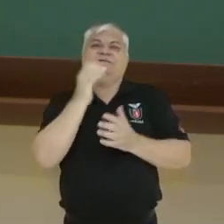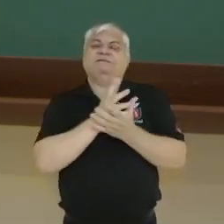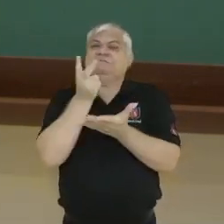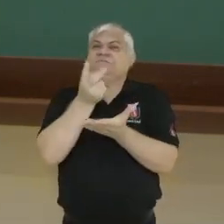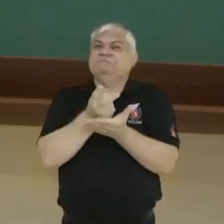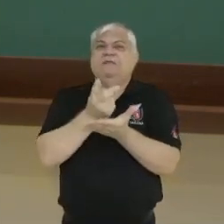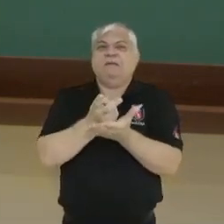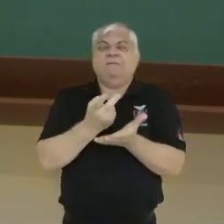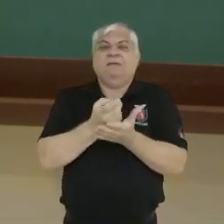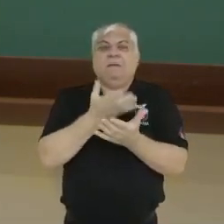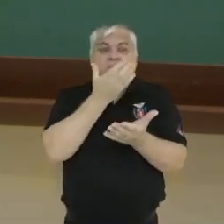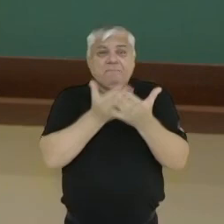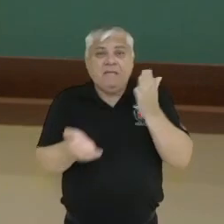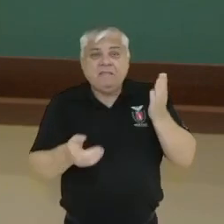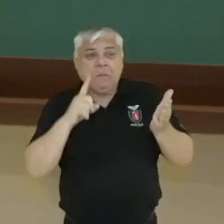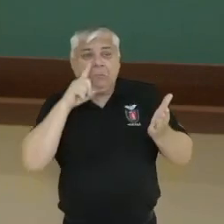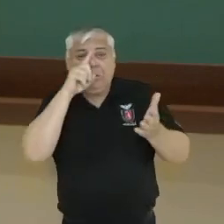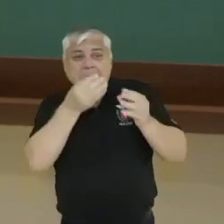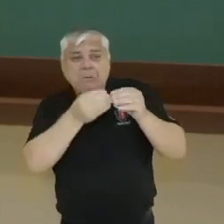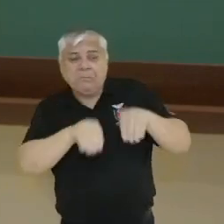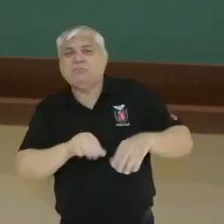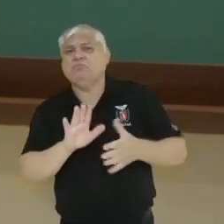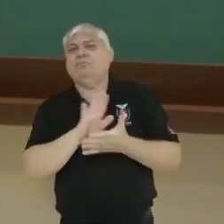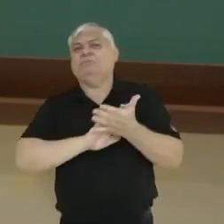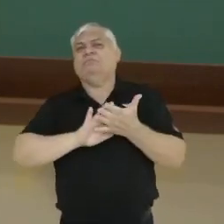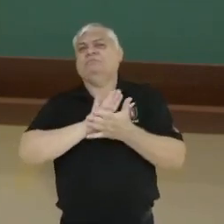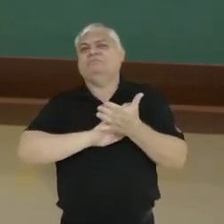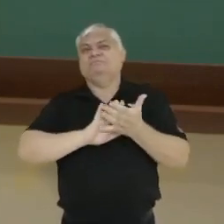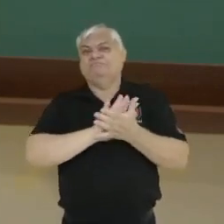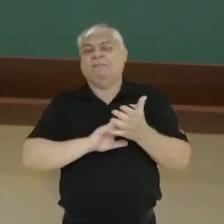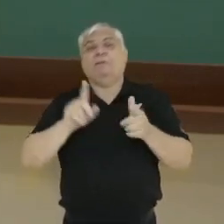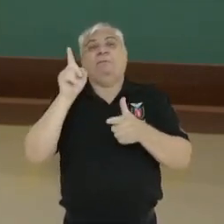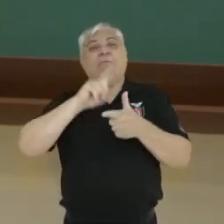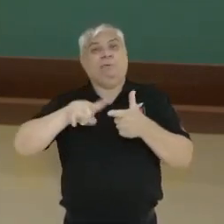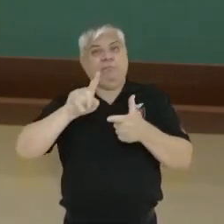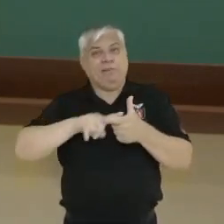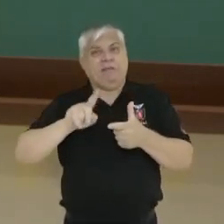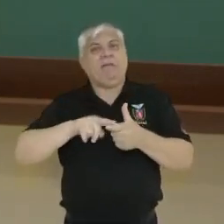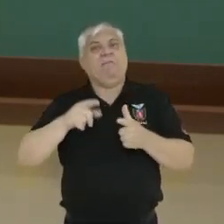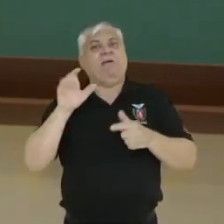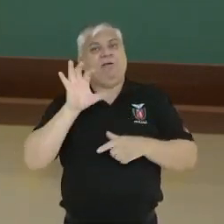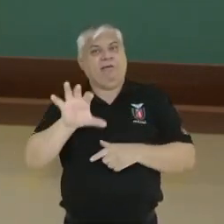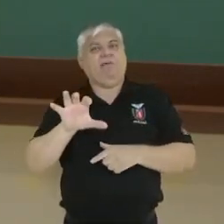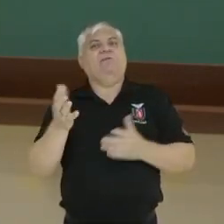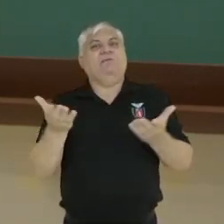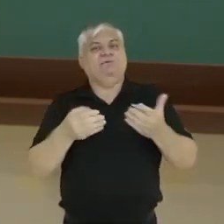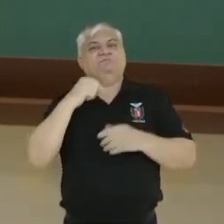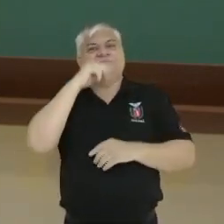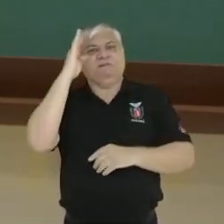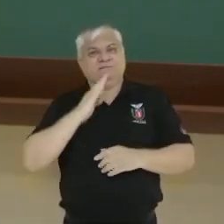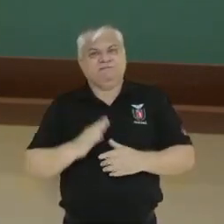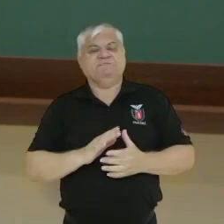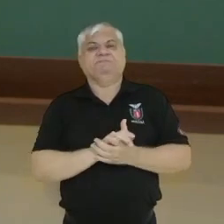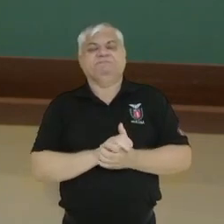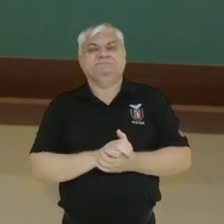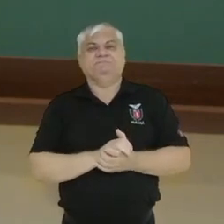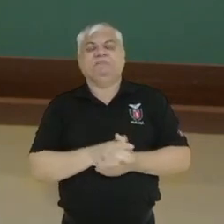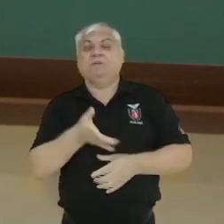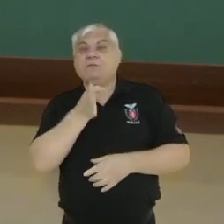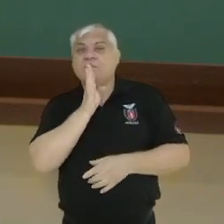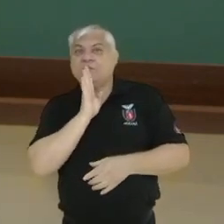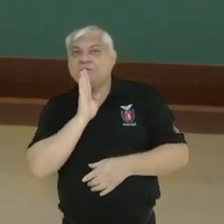sem riscos de você quebrar, que é um grande problema dos negócios no Brasil, né? Então você tem que conhecer muito